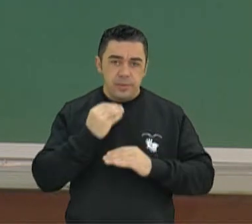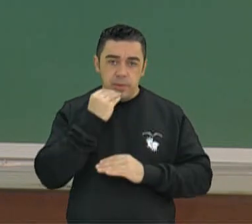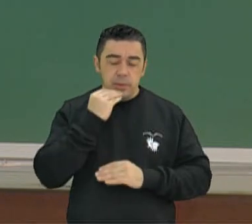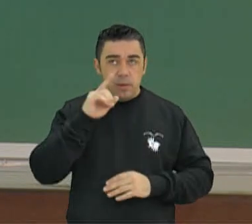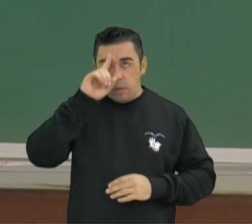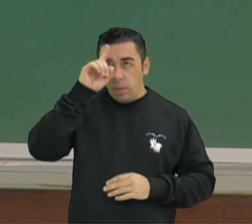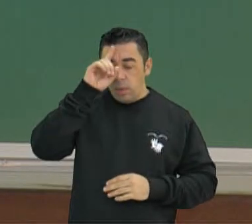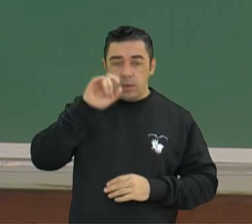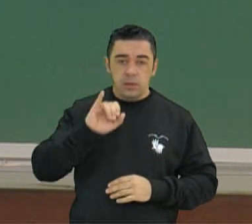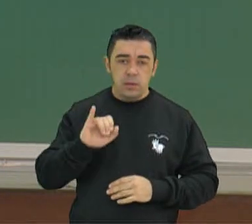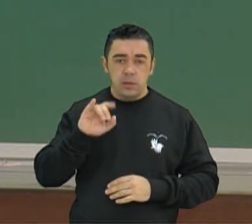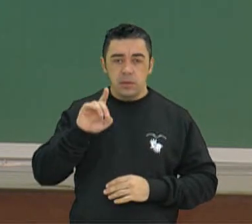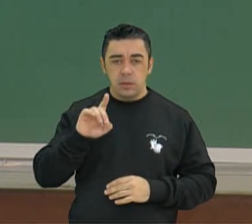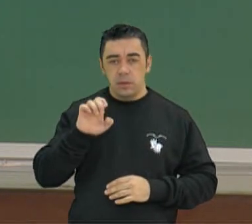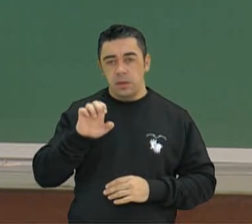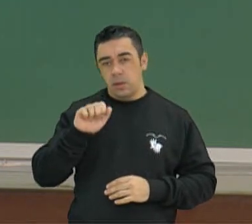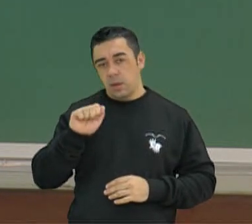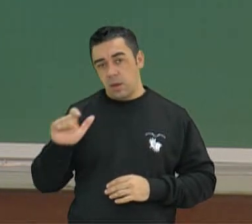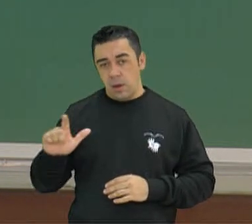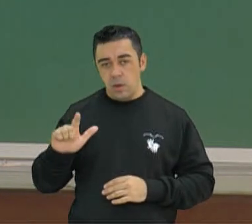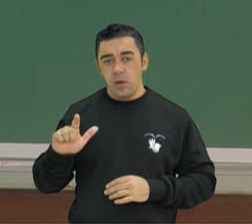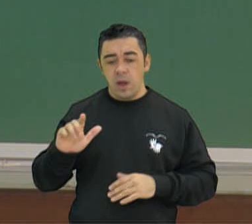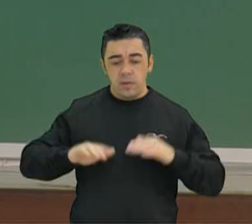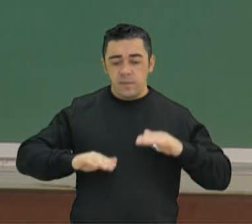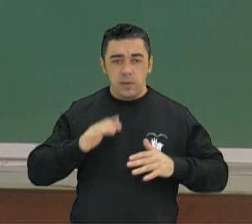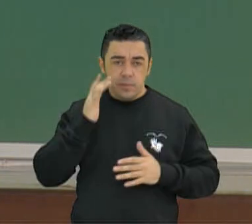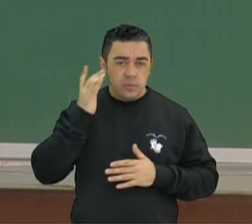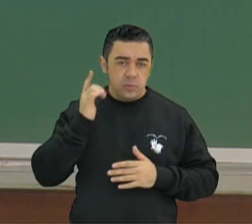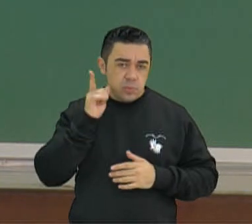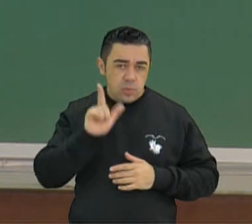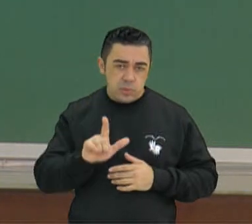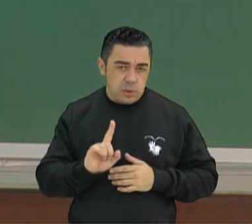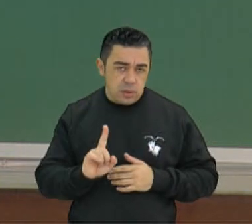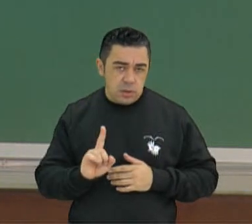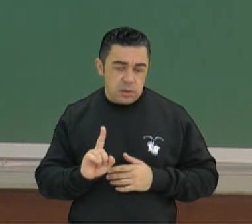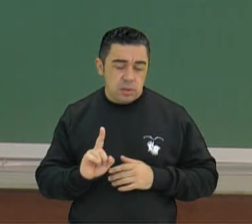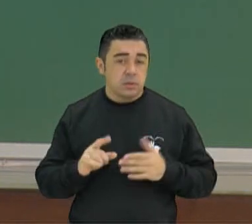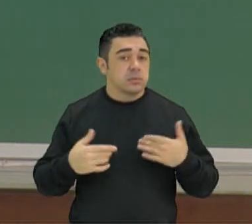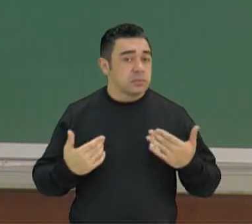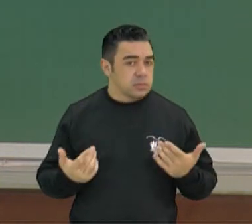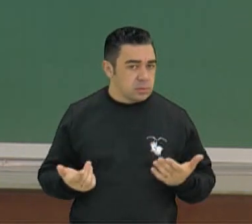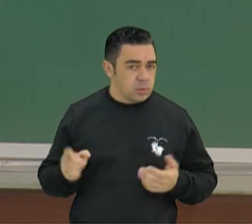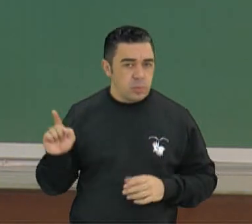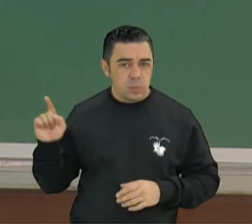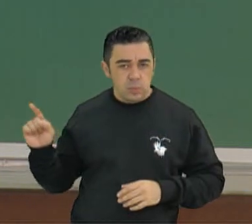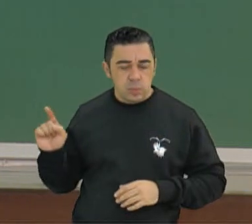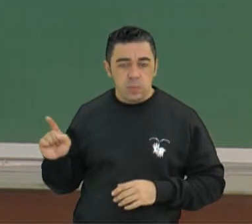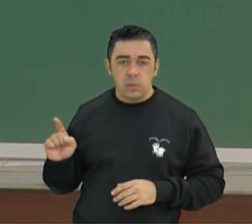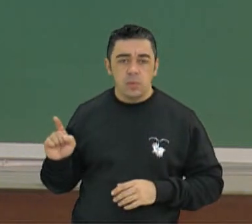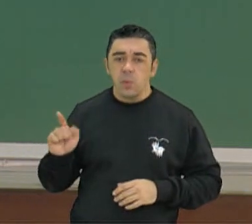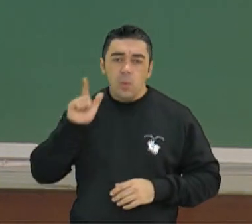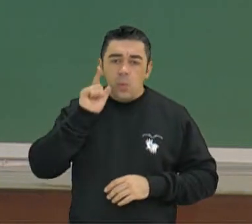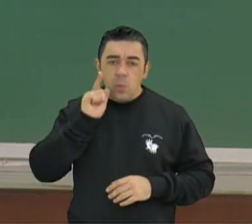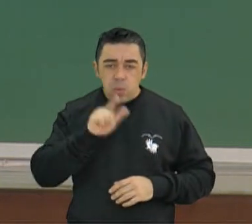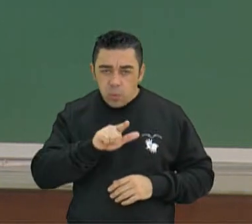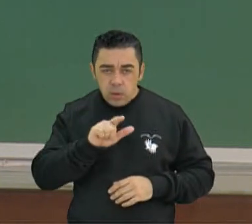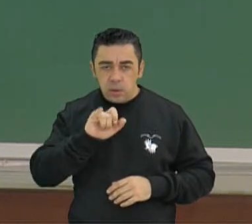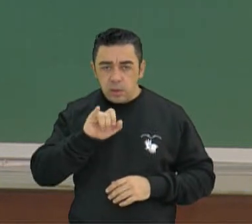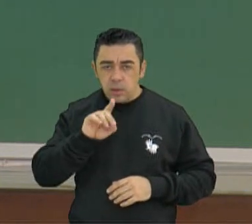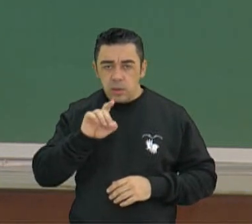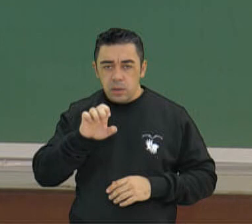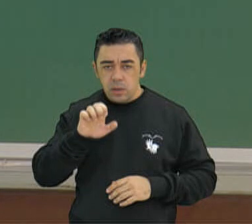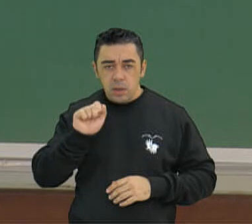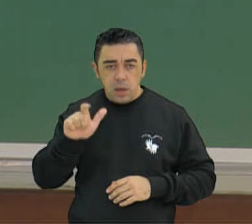ideal, muito dificilmente as pessoas vão conseguir alcançar. Então, o fato de não conseguir alcançar esse